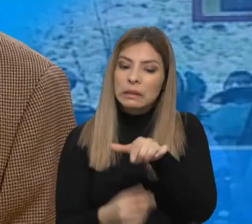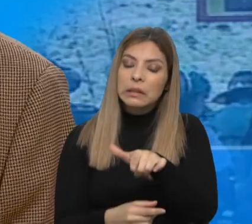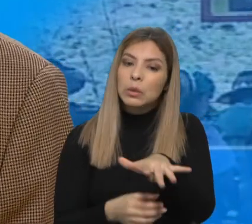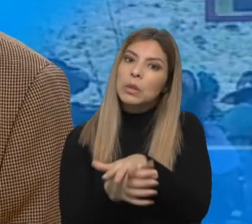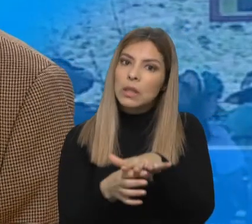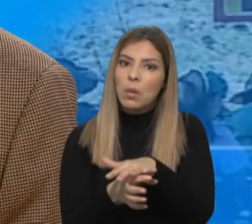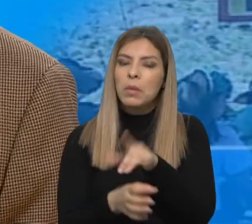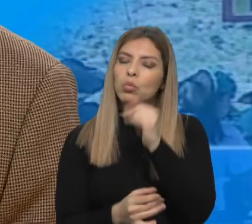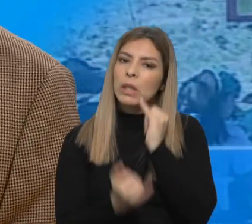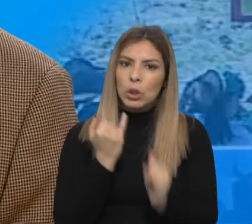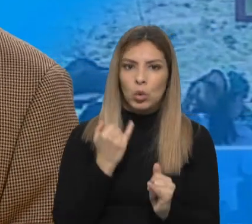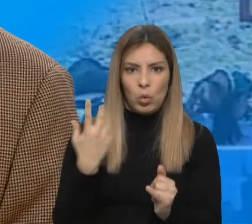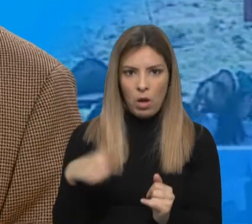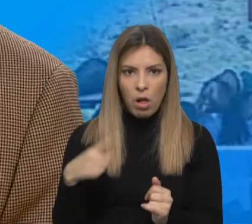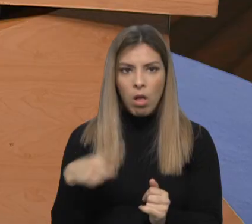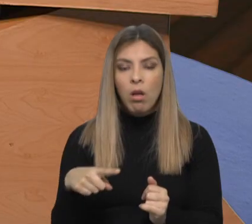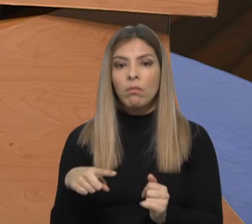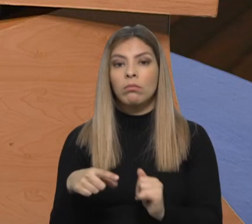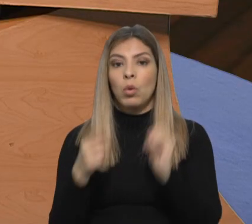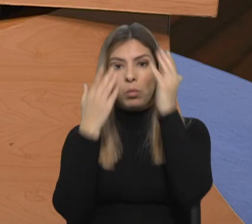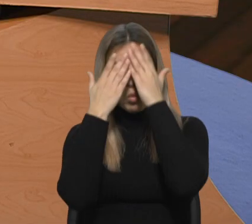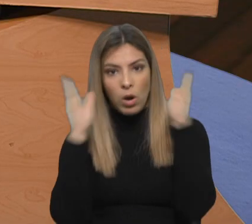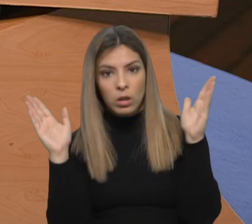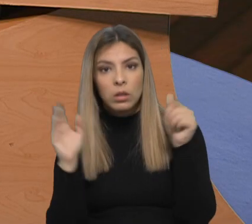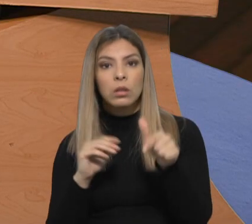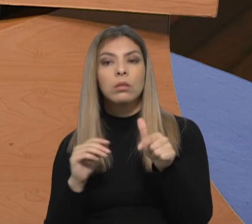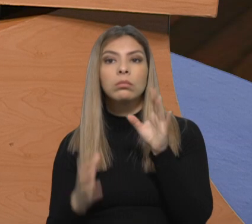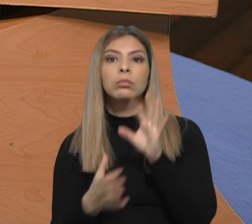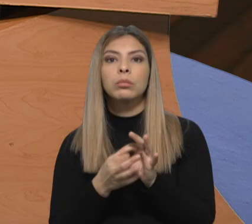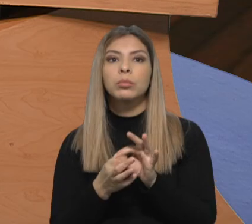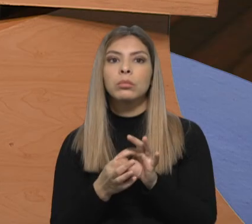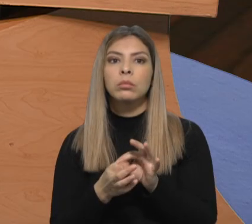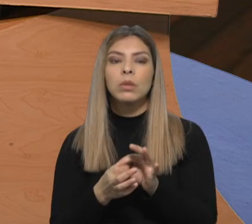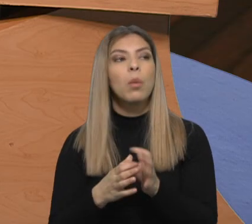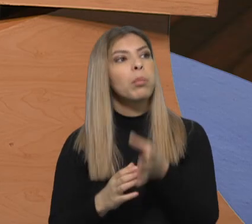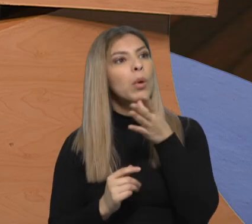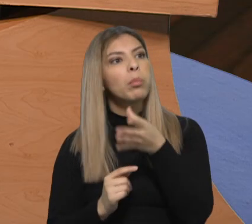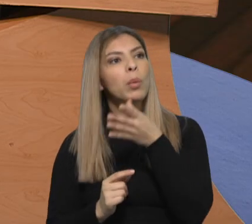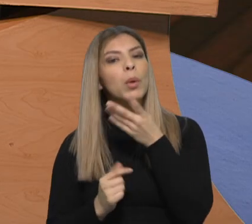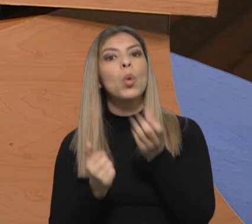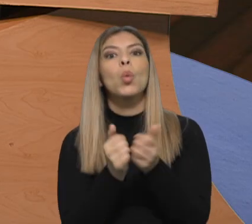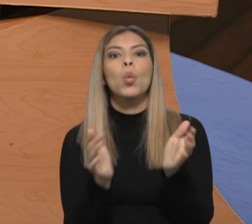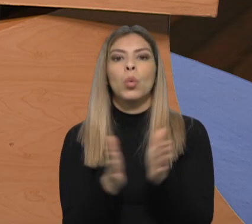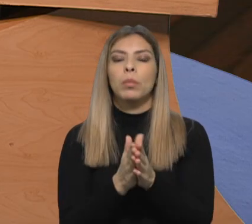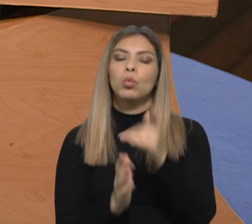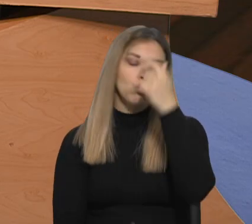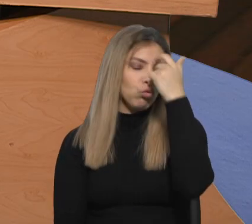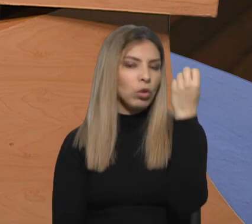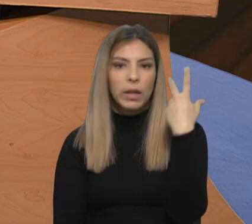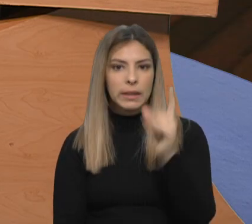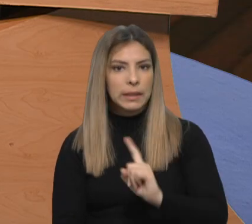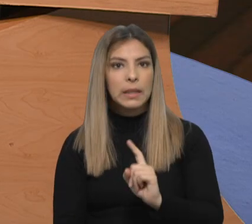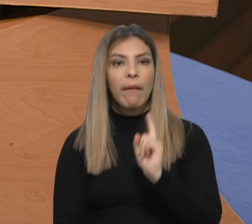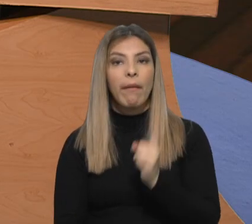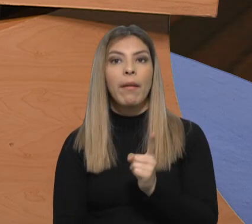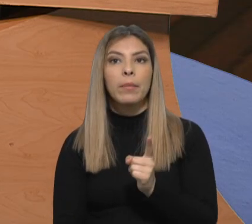este risco de a democracia se poder pronunciar sobre tudo. E aqui não podemos esquecer que o Estado de Direito é um